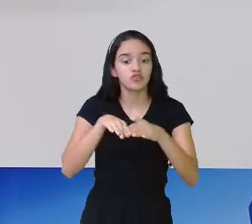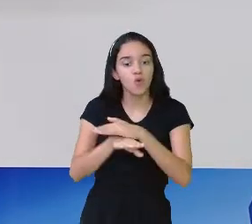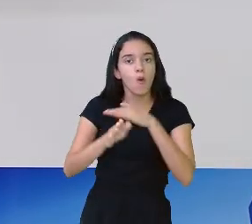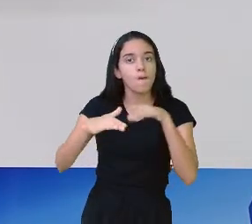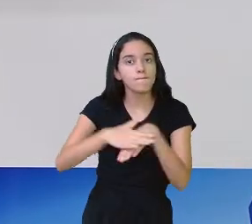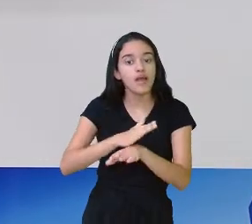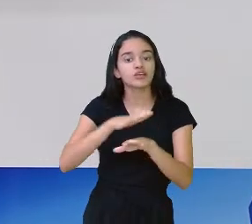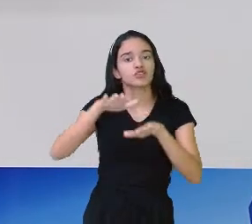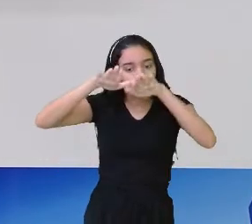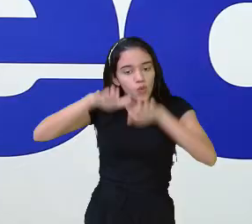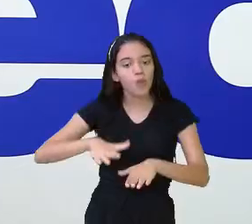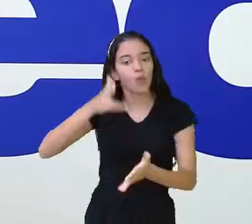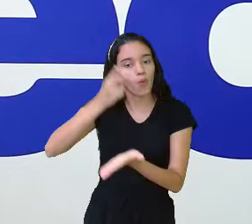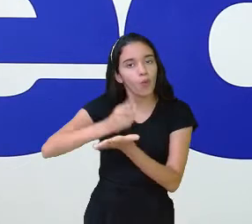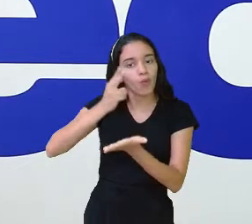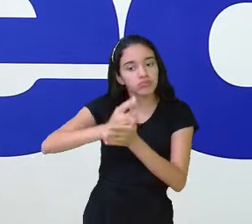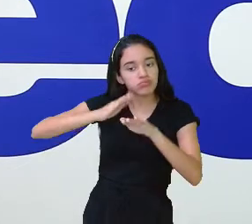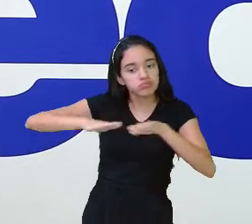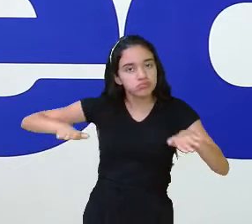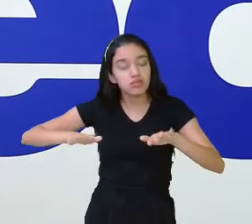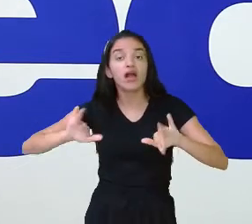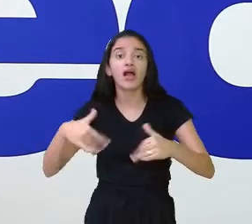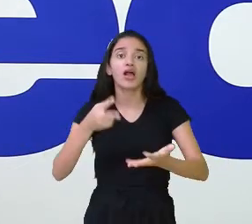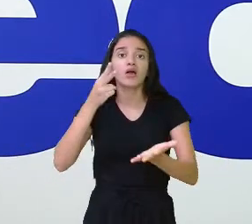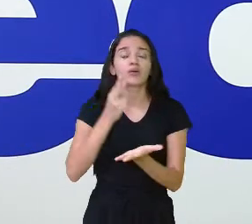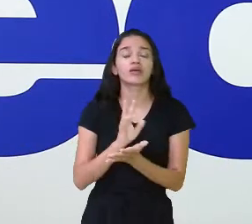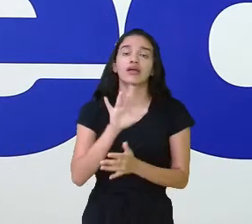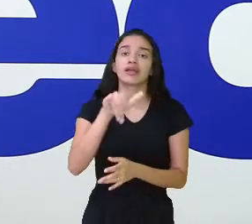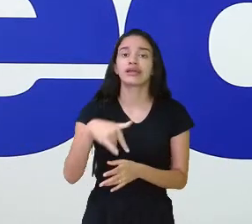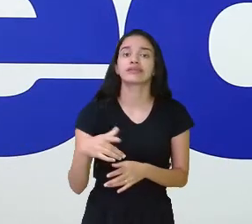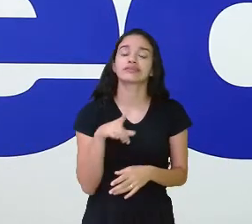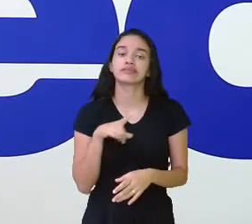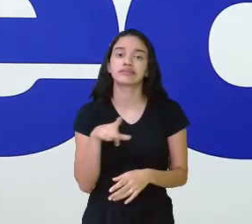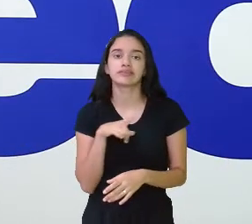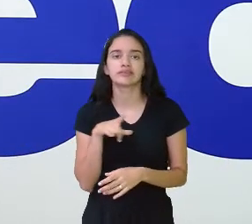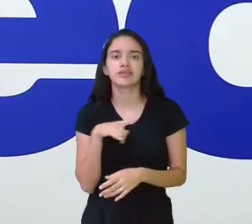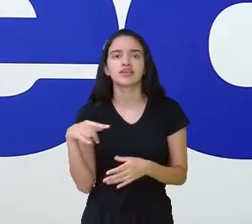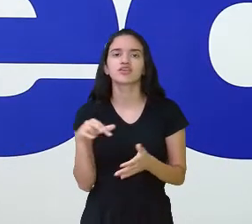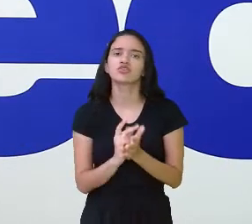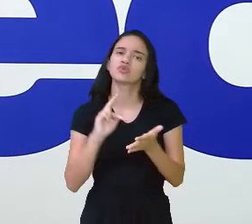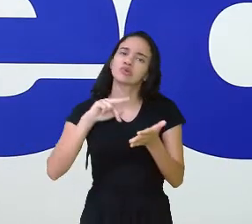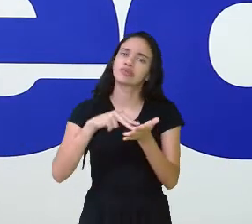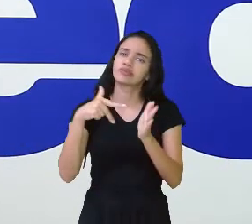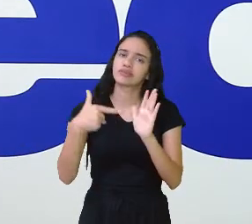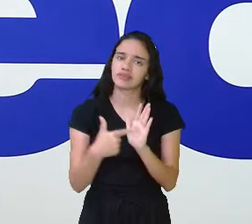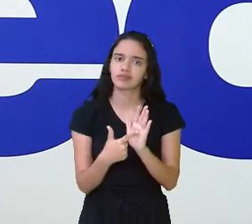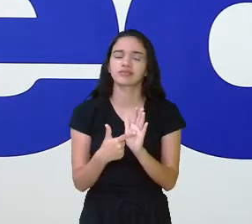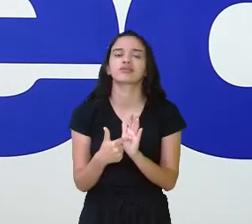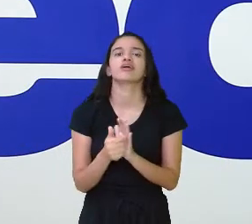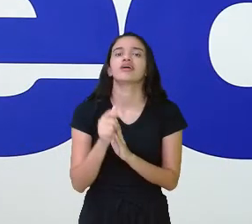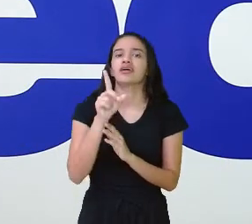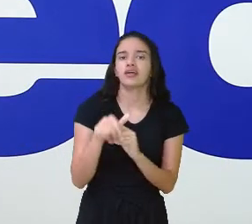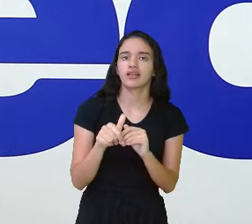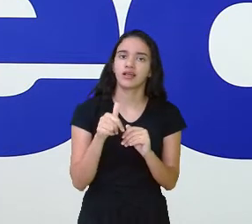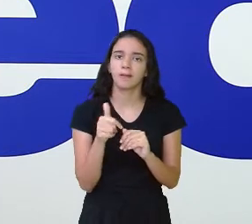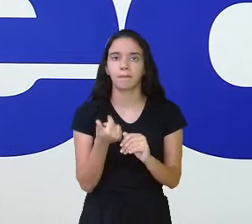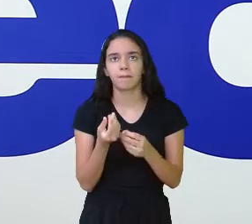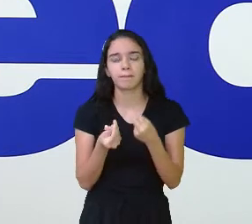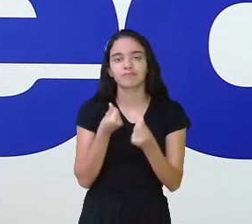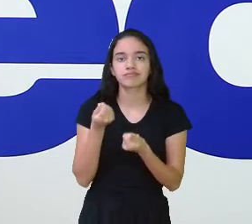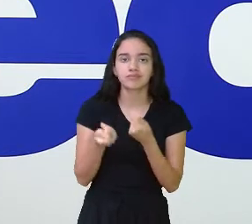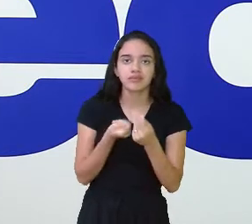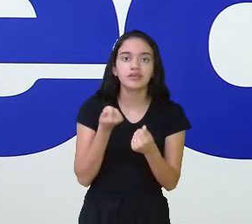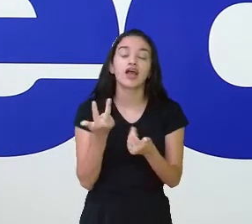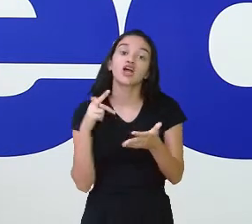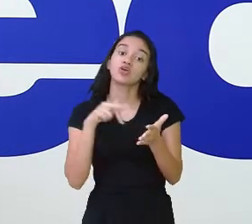Vê que interessante. Pois é, porque existe aí um significado, né? Sim. Que dá